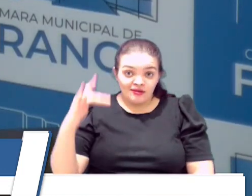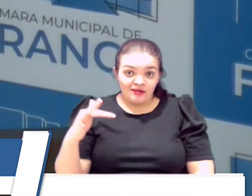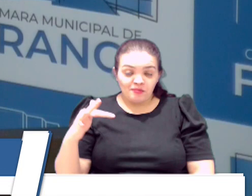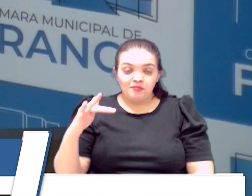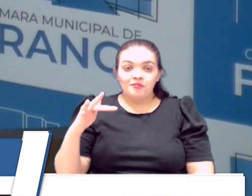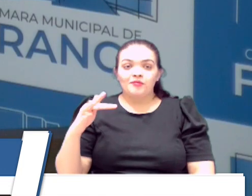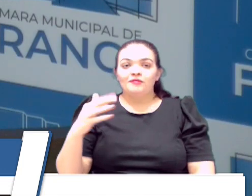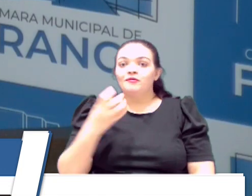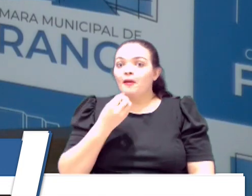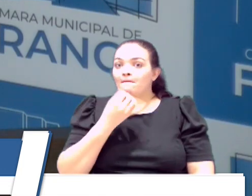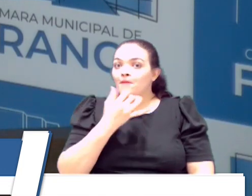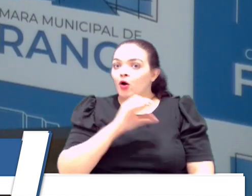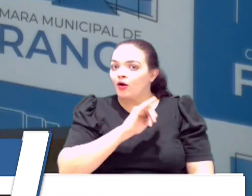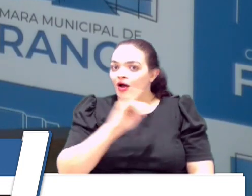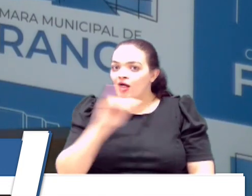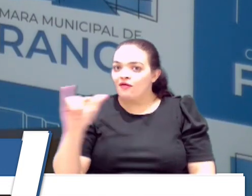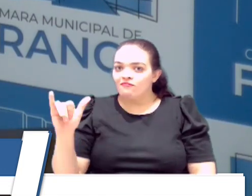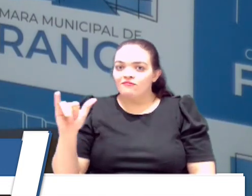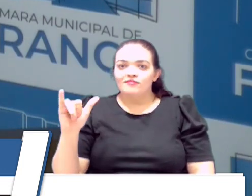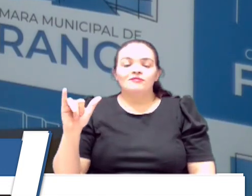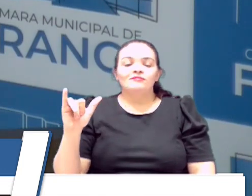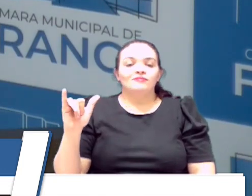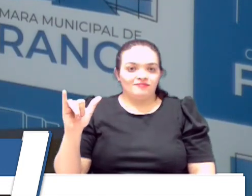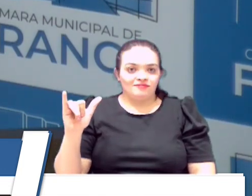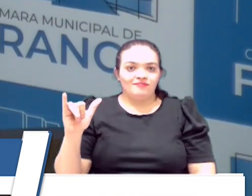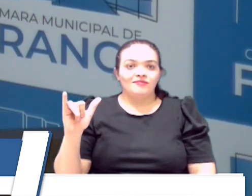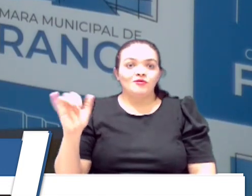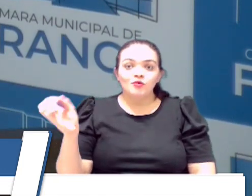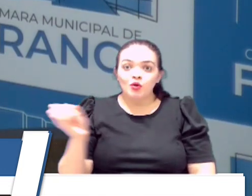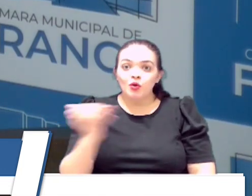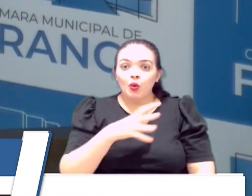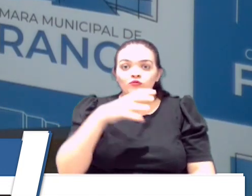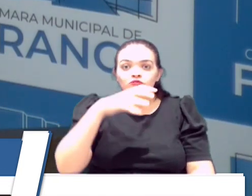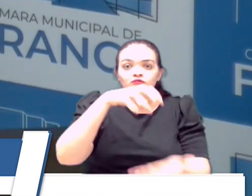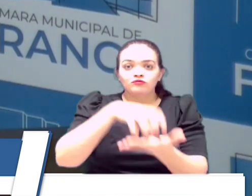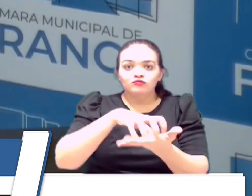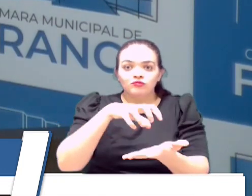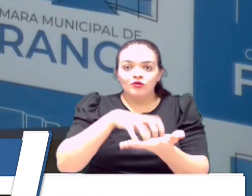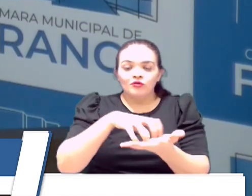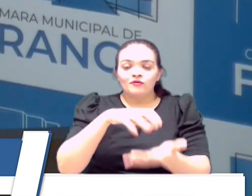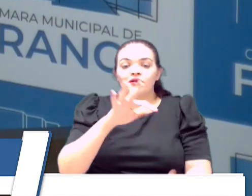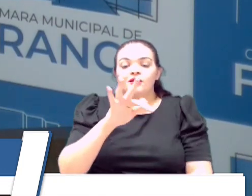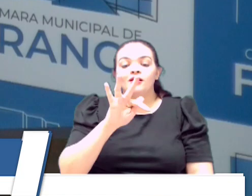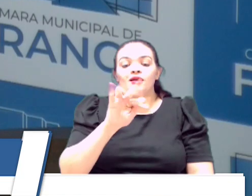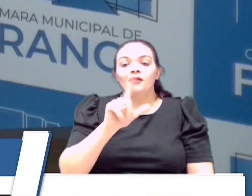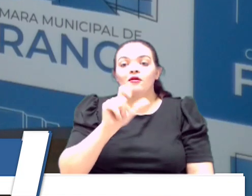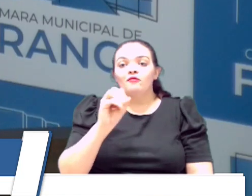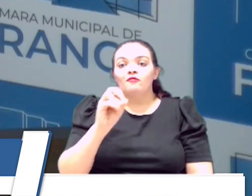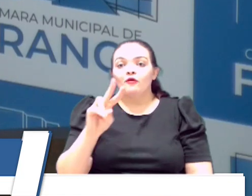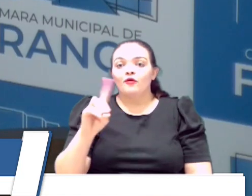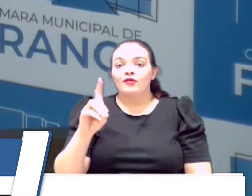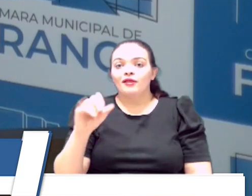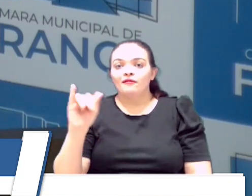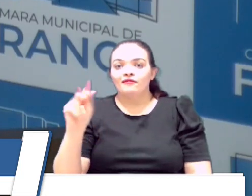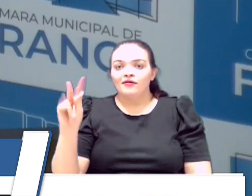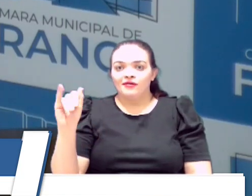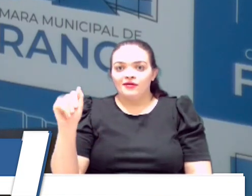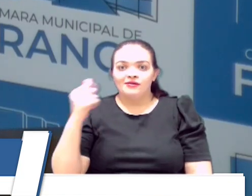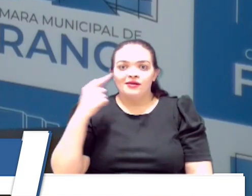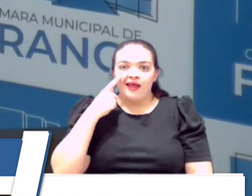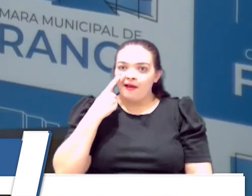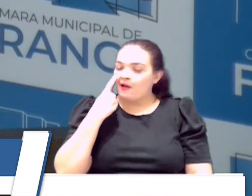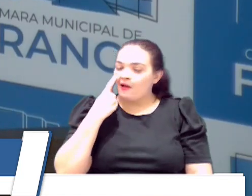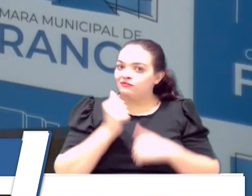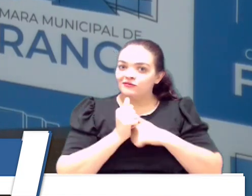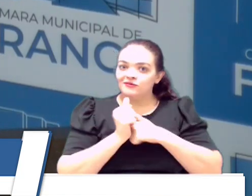boa notícia para vocês, que será a nova sede da Flor da Vida. Então, Guilherme, eu estou acompanhando todos os passos da